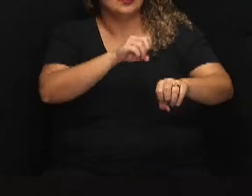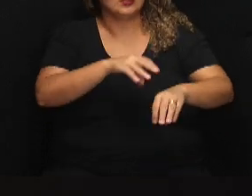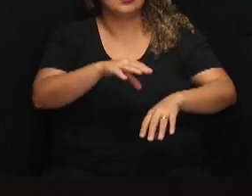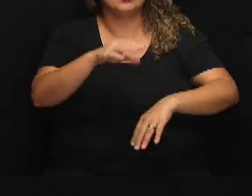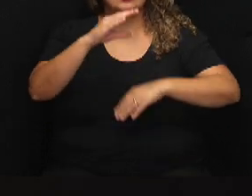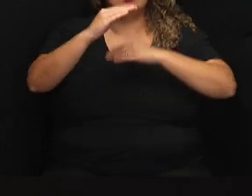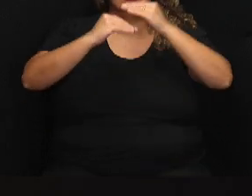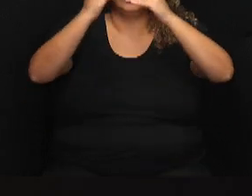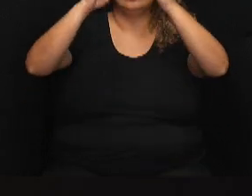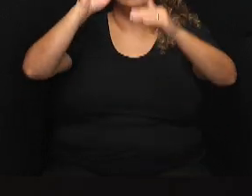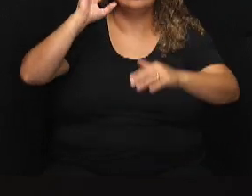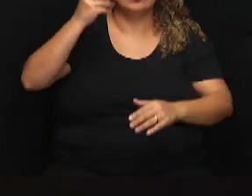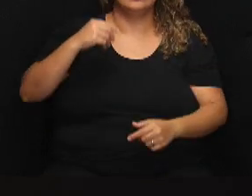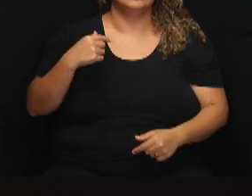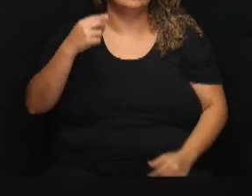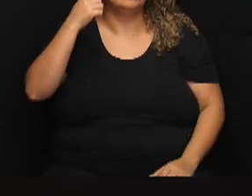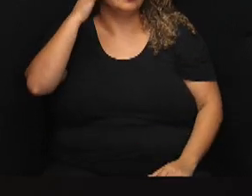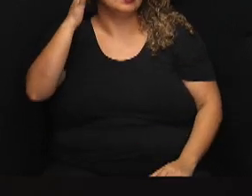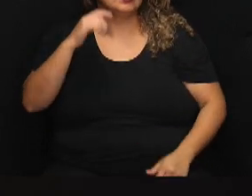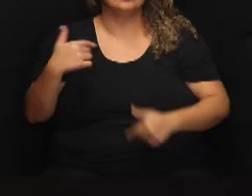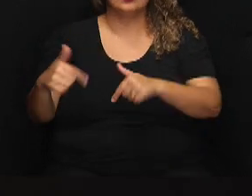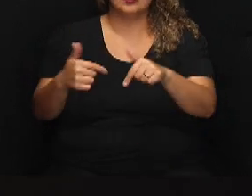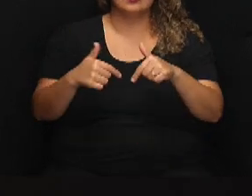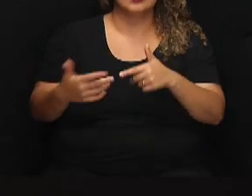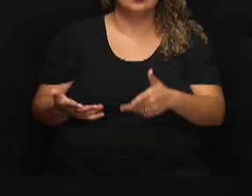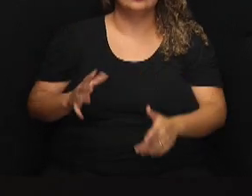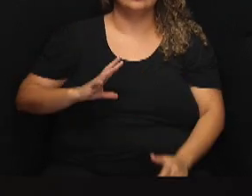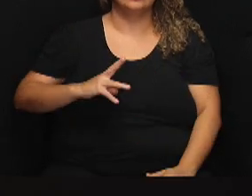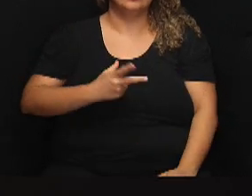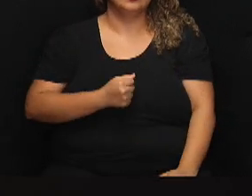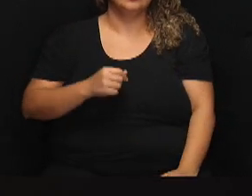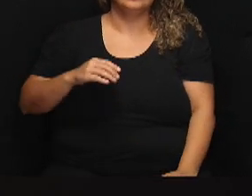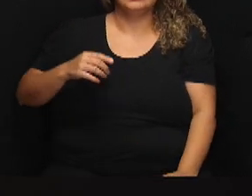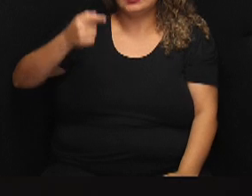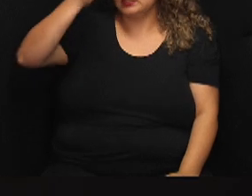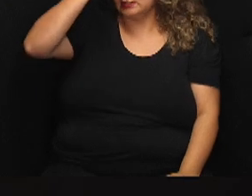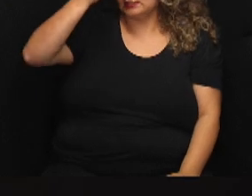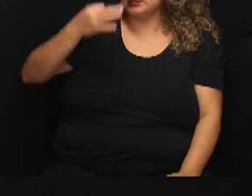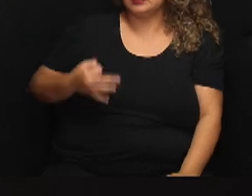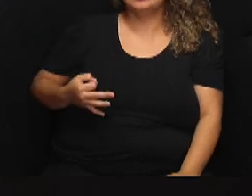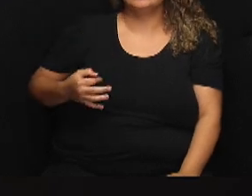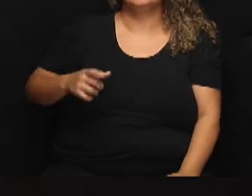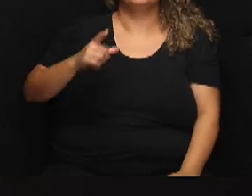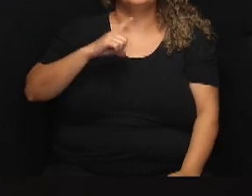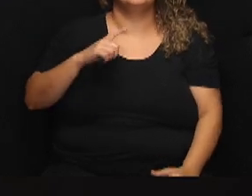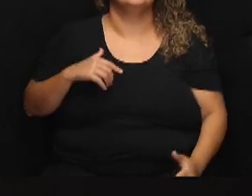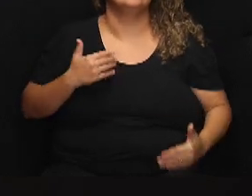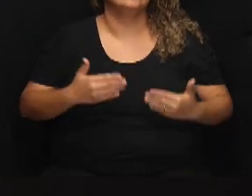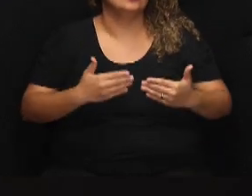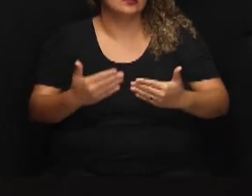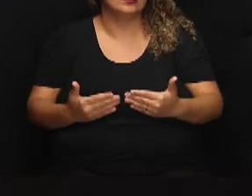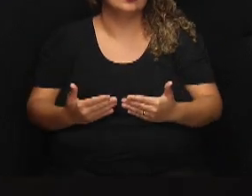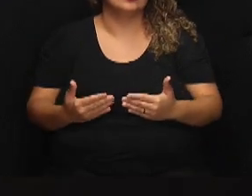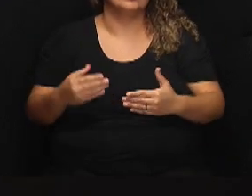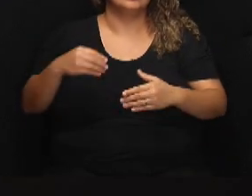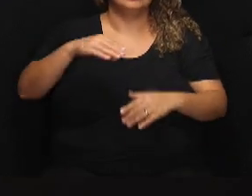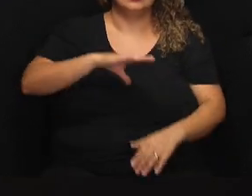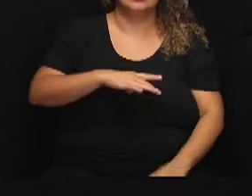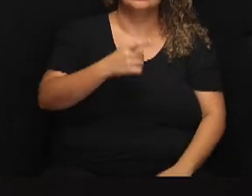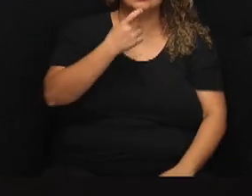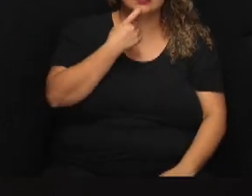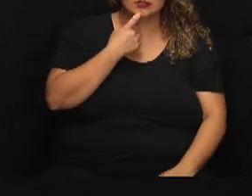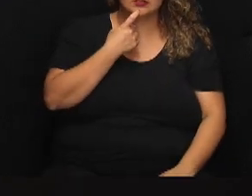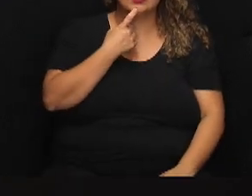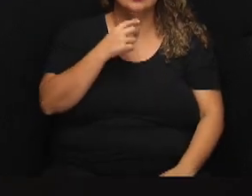poder pensar na empregabilidade. Então o Transcidadania é para que a gente tenha um processo na cidade de Campinas